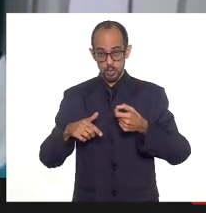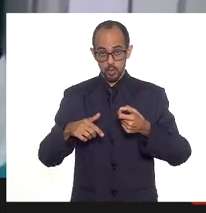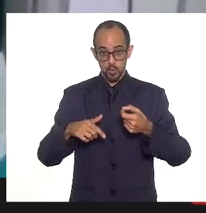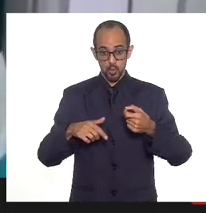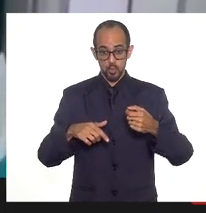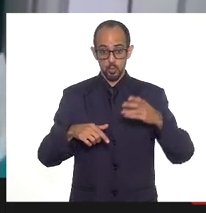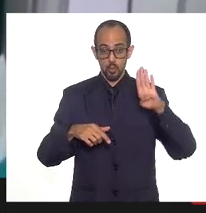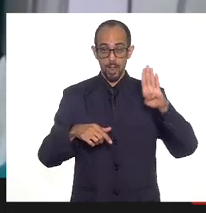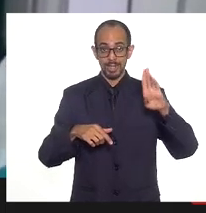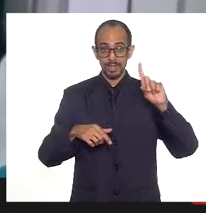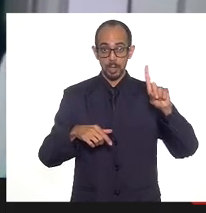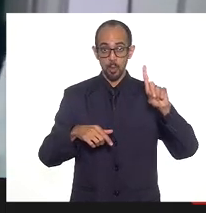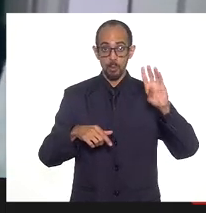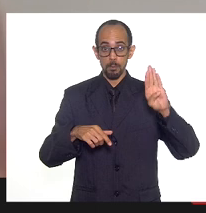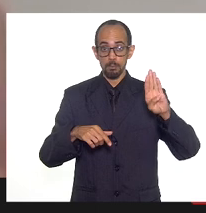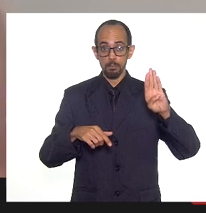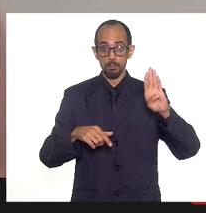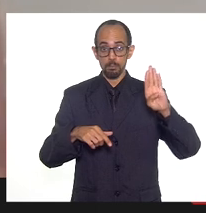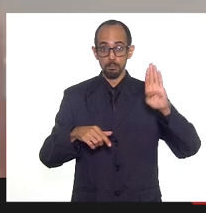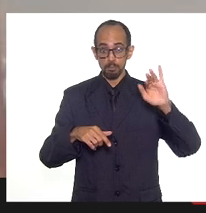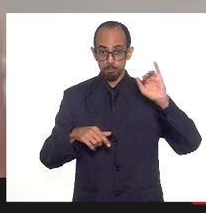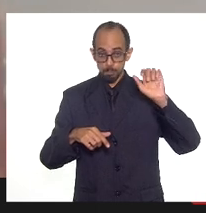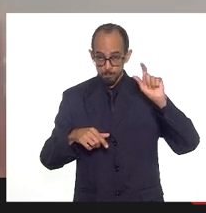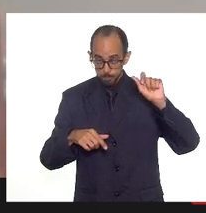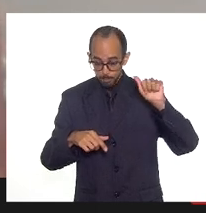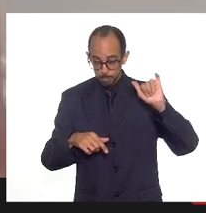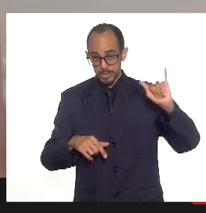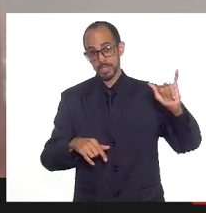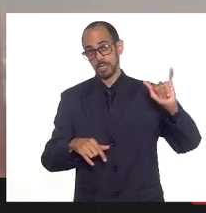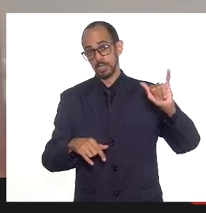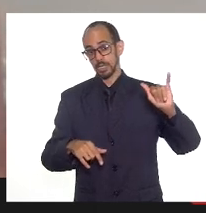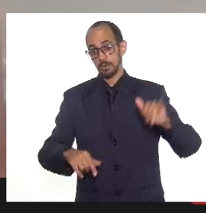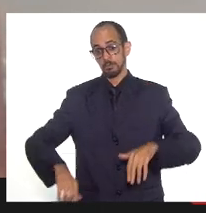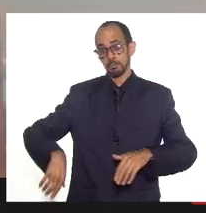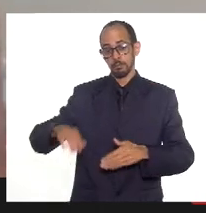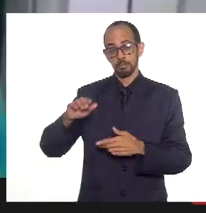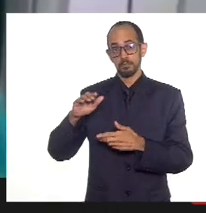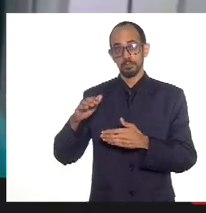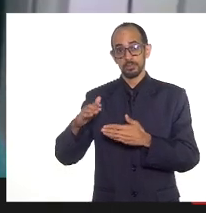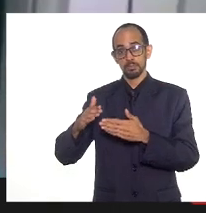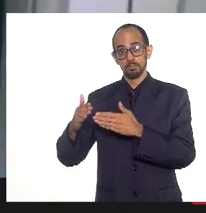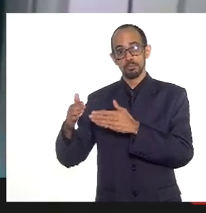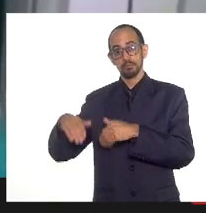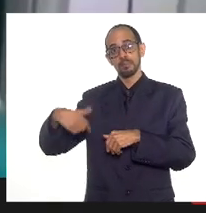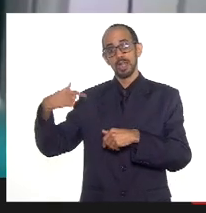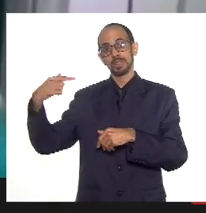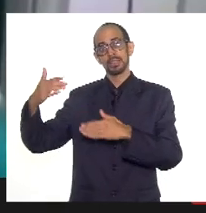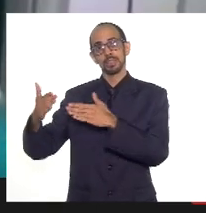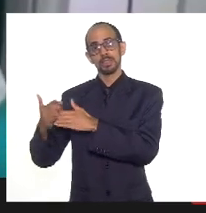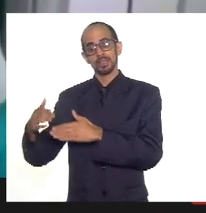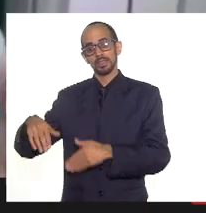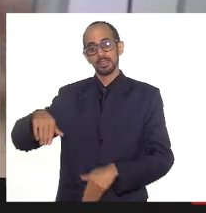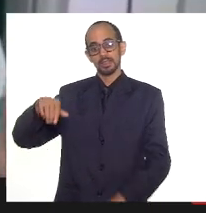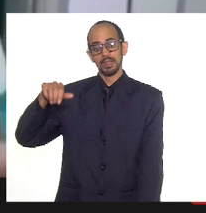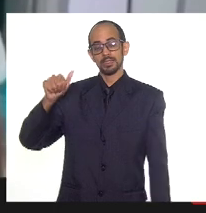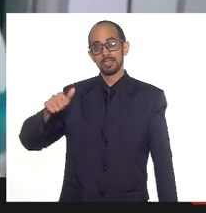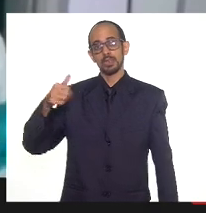de dólares de investimentos para 344 bilhões de dólares. Então, assim, eu acho que a gente precisa levar essas coisas em conta. Né?